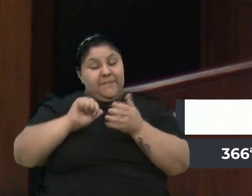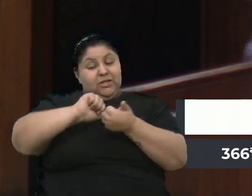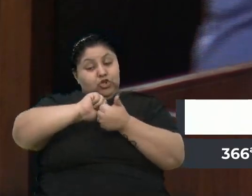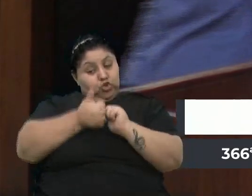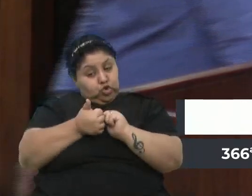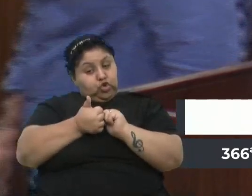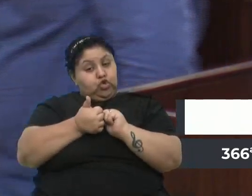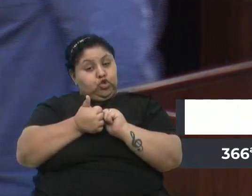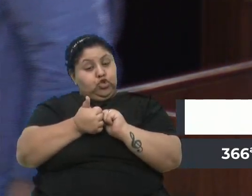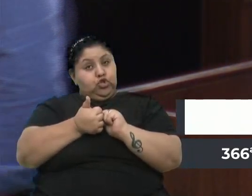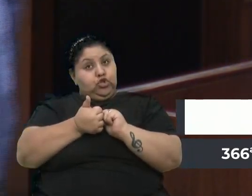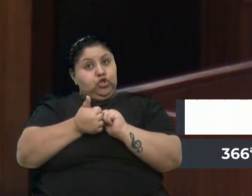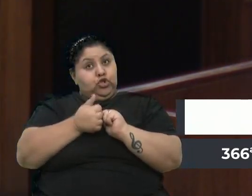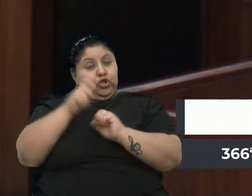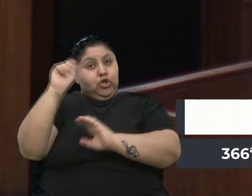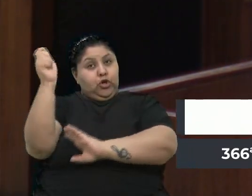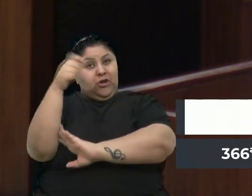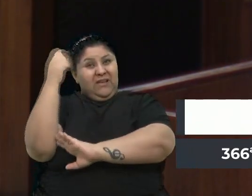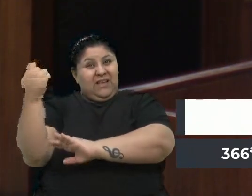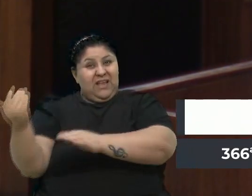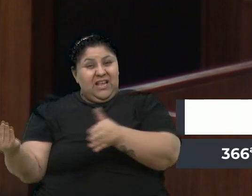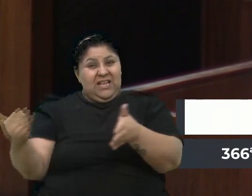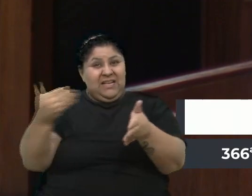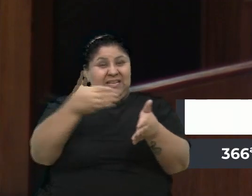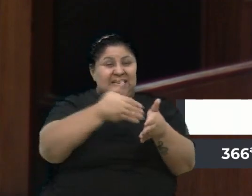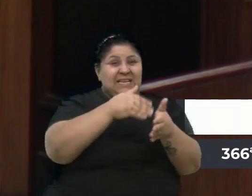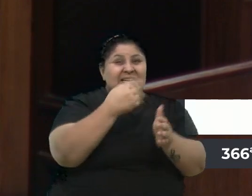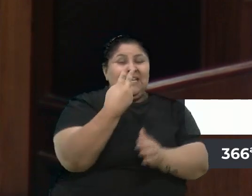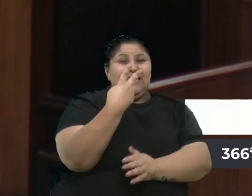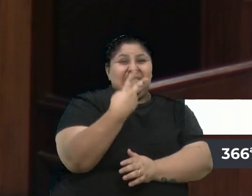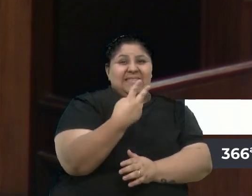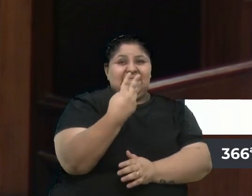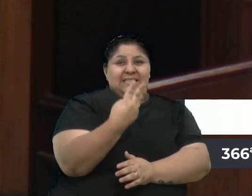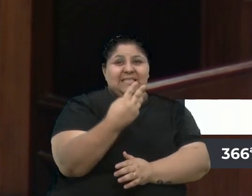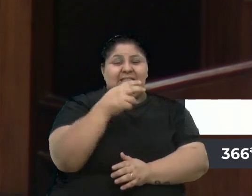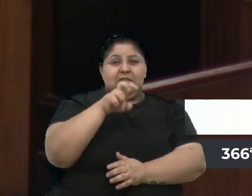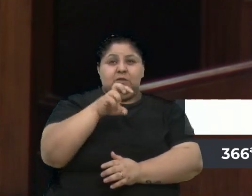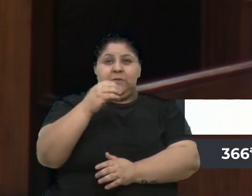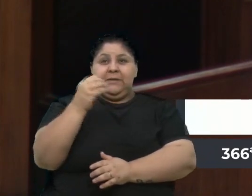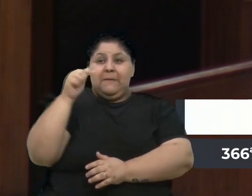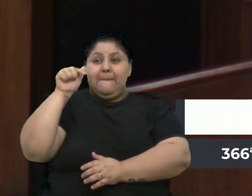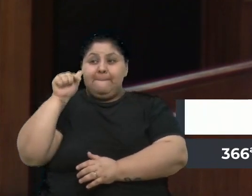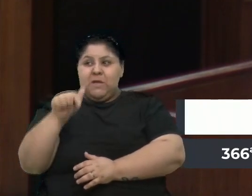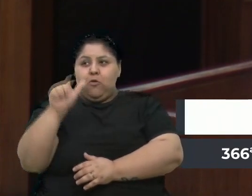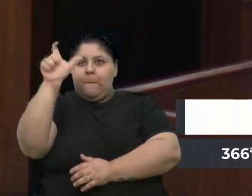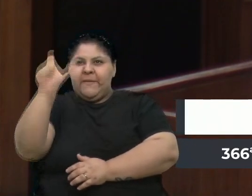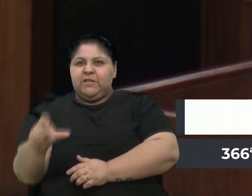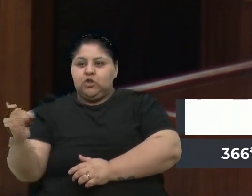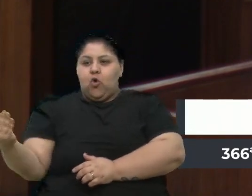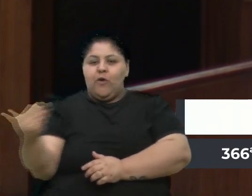2014, Porto Alegre recebeu 350 mil turistas em 30 dias.